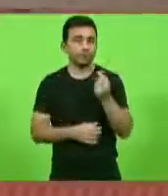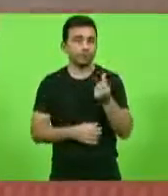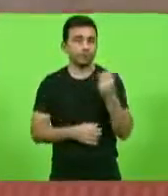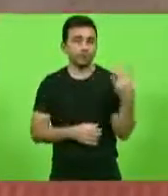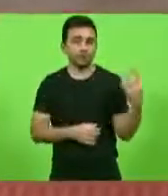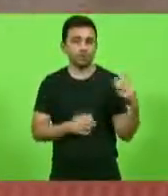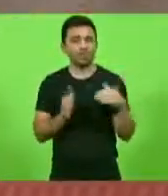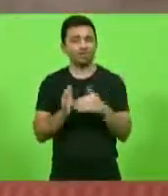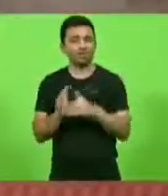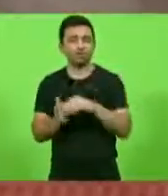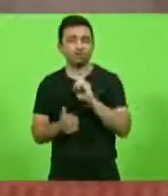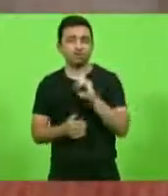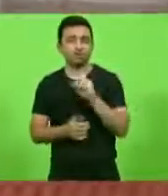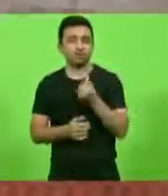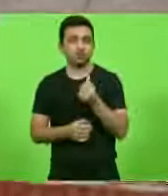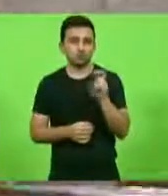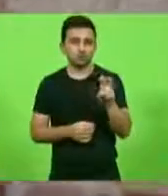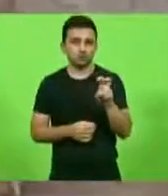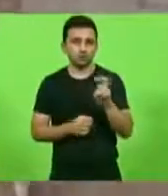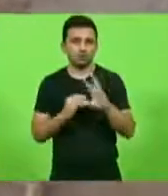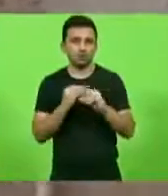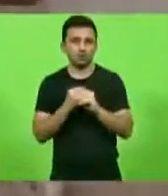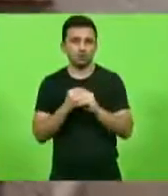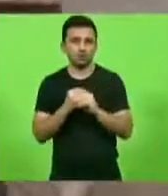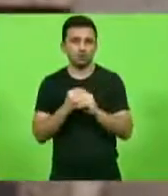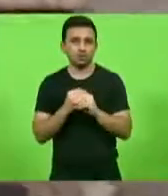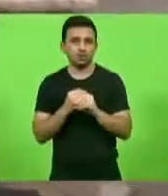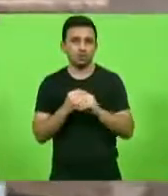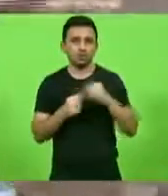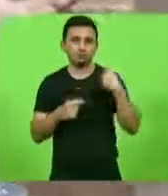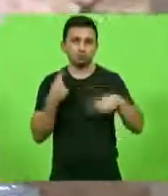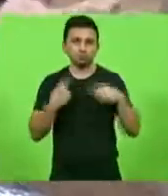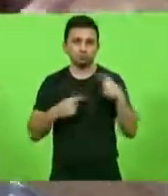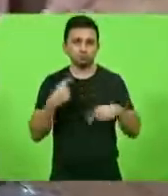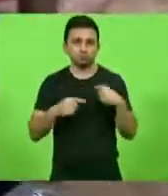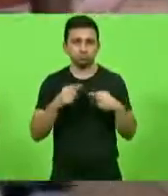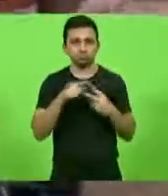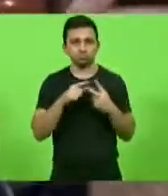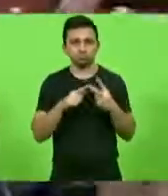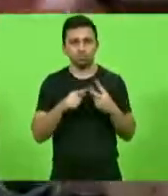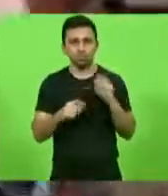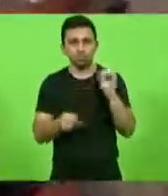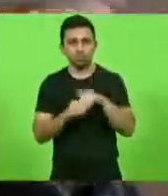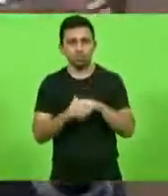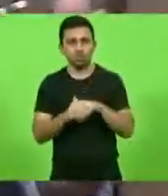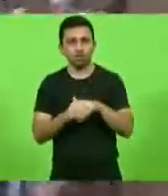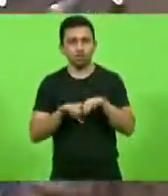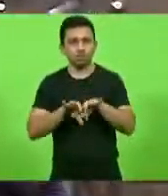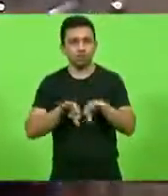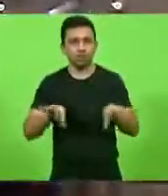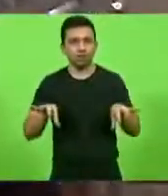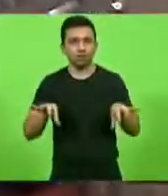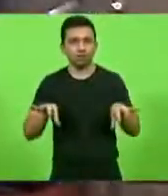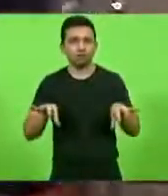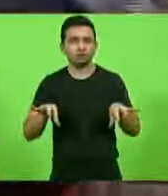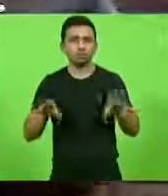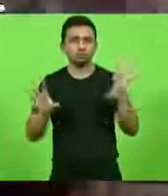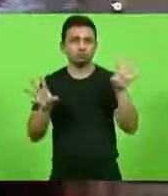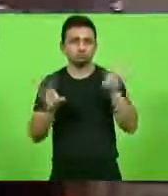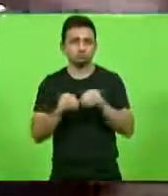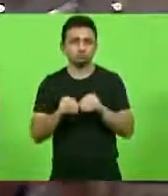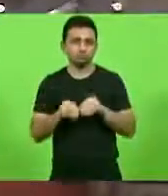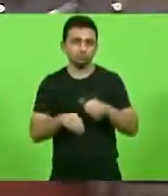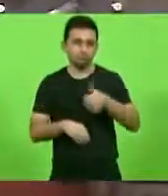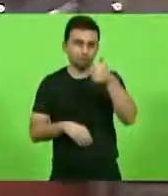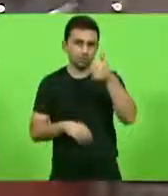065. Se o senhor ler a emenda dos dois, partir para a discussão dos dois, mas fazer a votação em separado, nós vamos abreviar tempo e dar